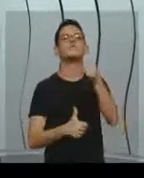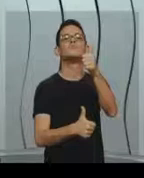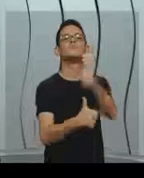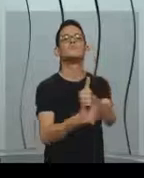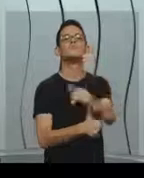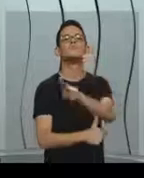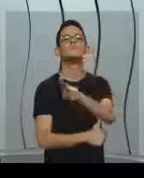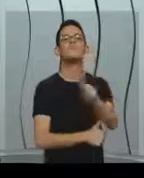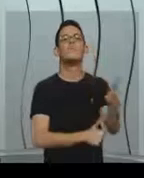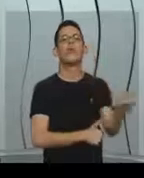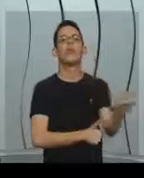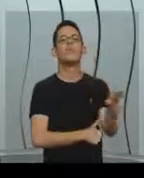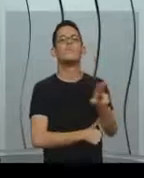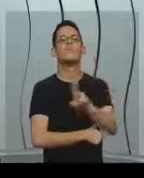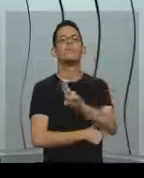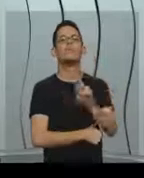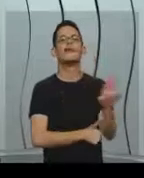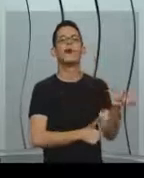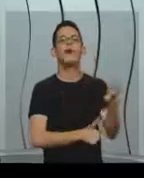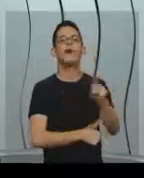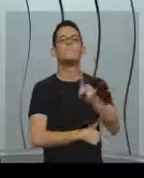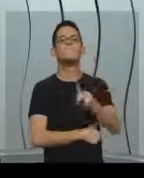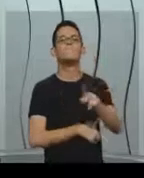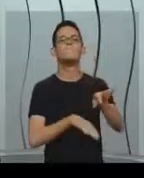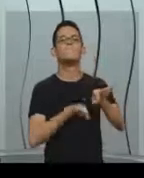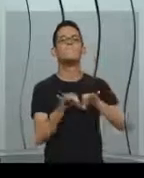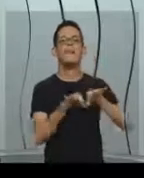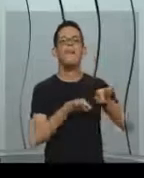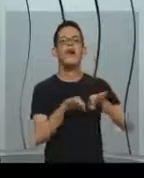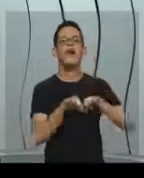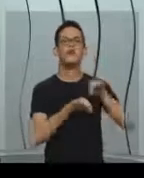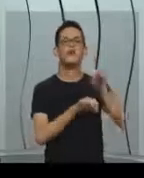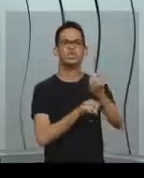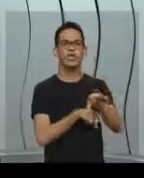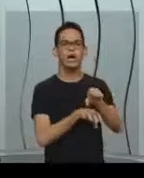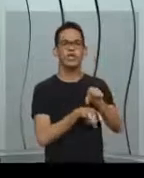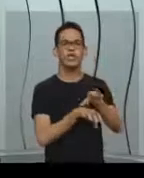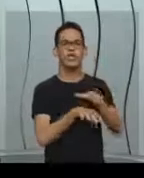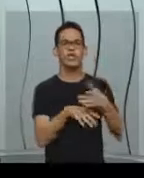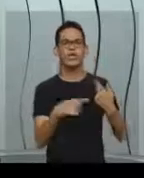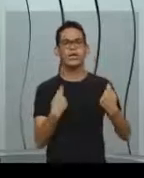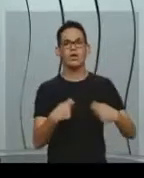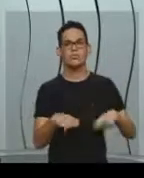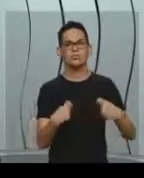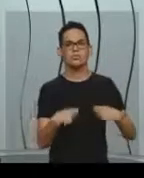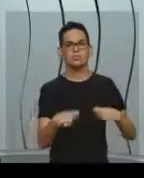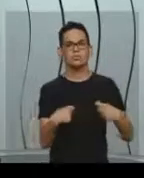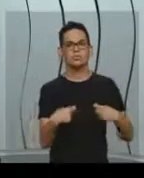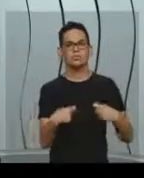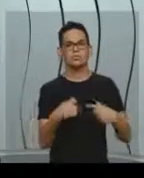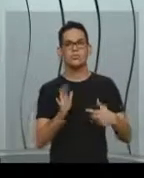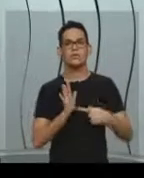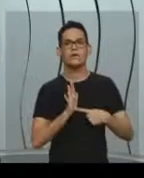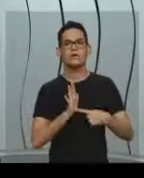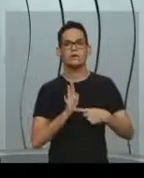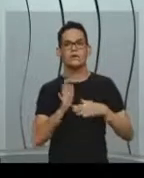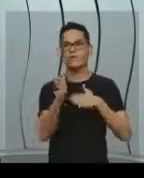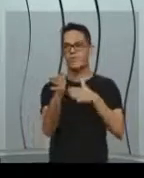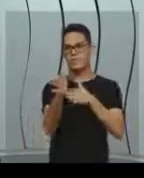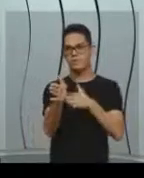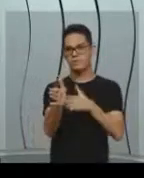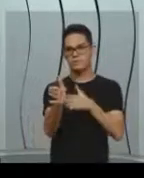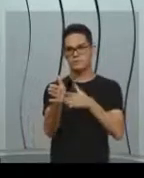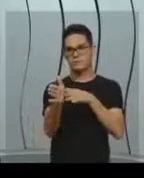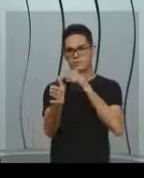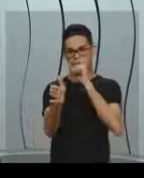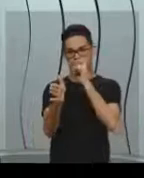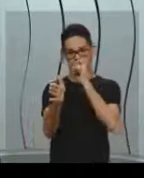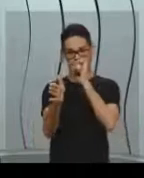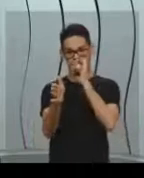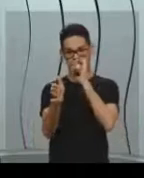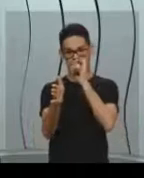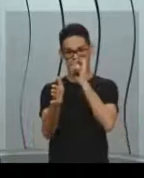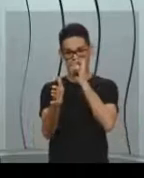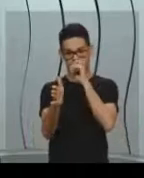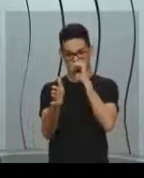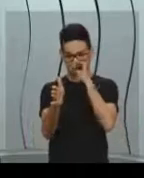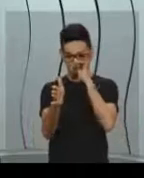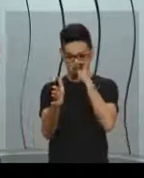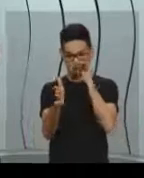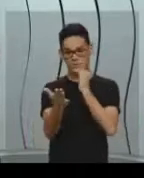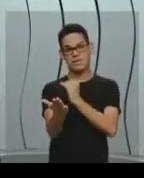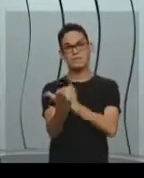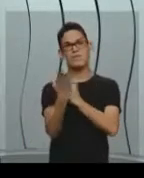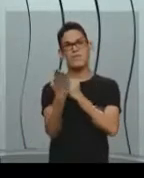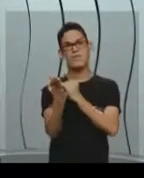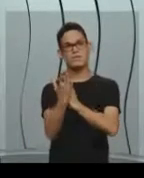né? Então eu preciso fazer o meu roteiro para que eu possa ter um norte, para que esse documento possa me nortear